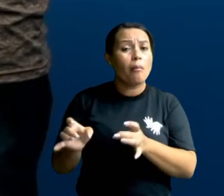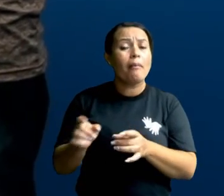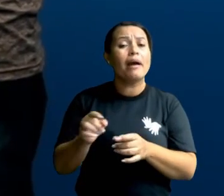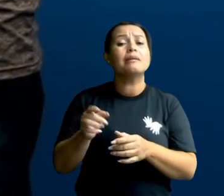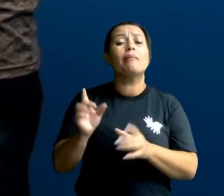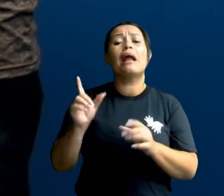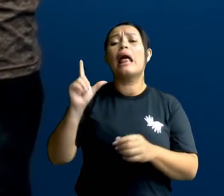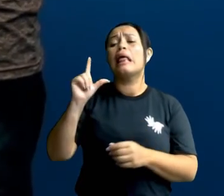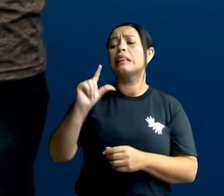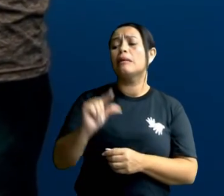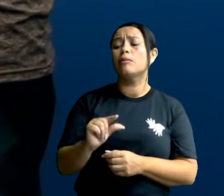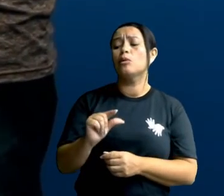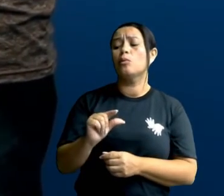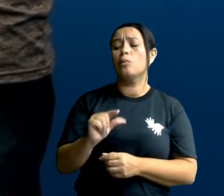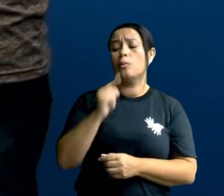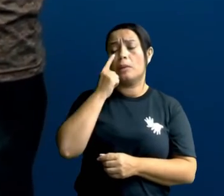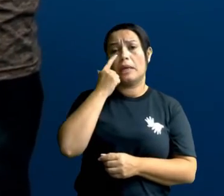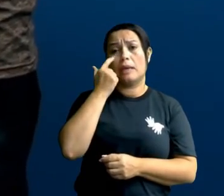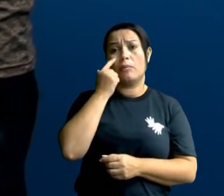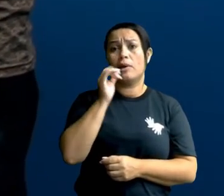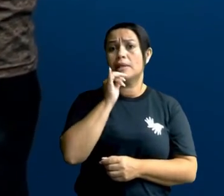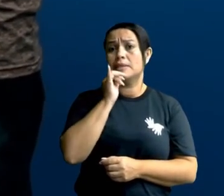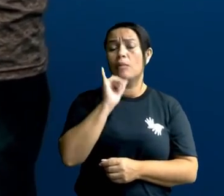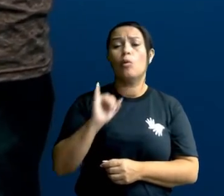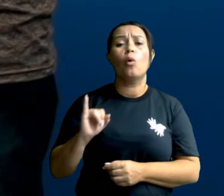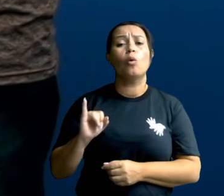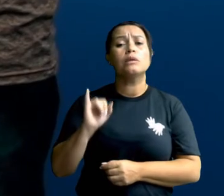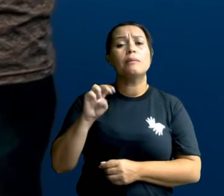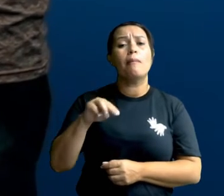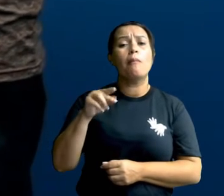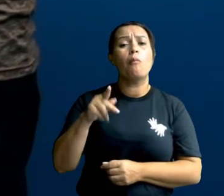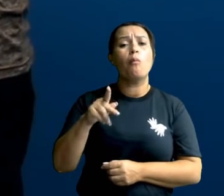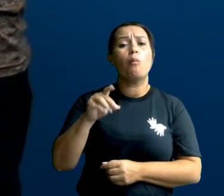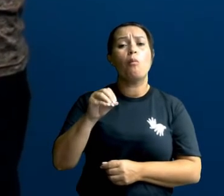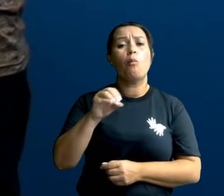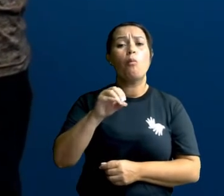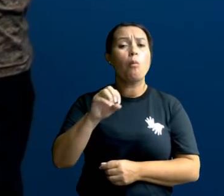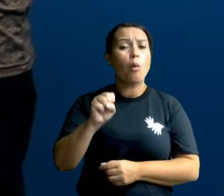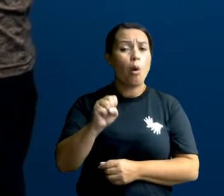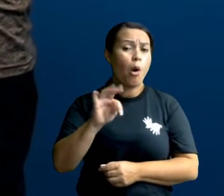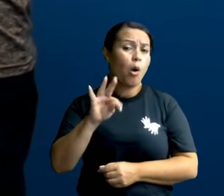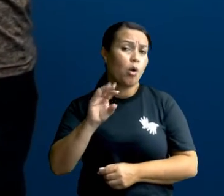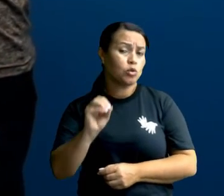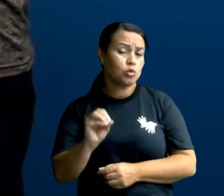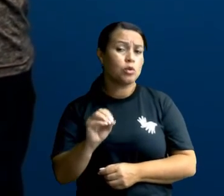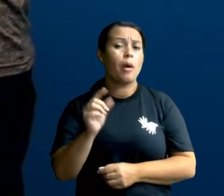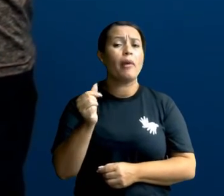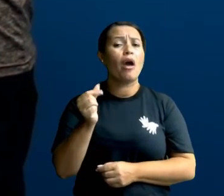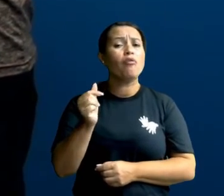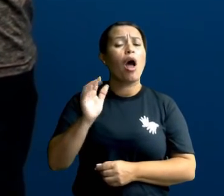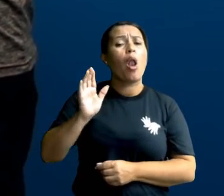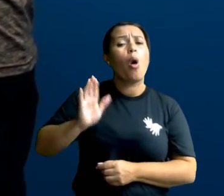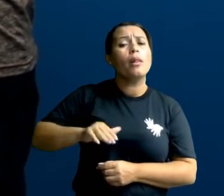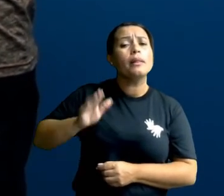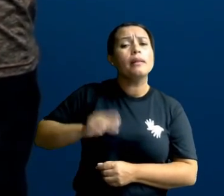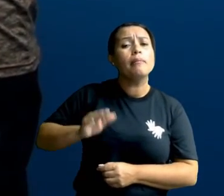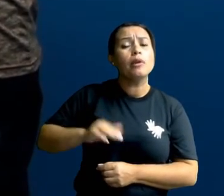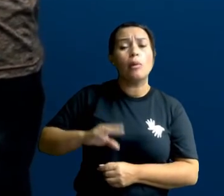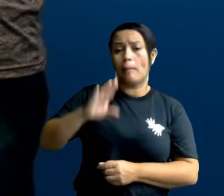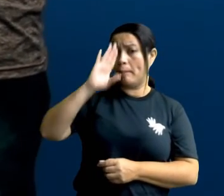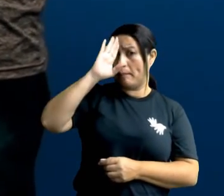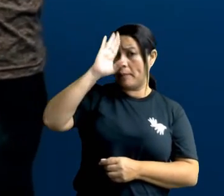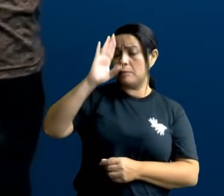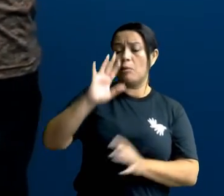para fazer uma redução de impostos, um subsídio de alguma forma, para que esse preço caia para o consumidor